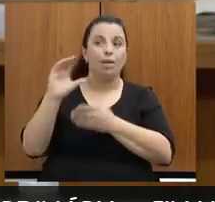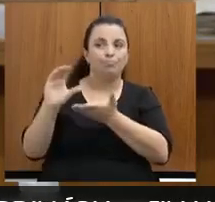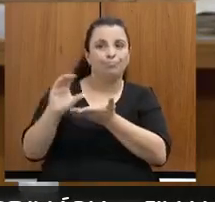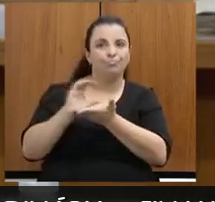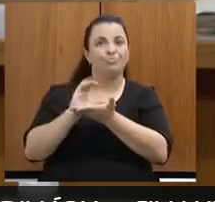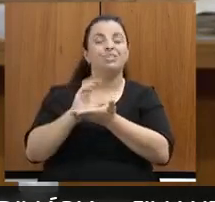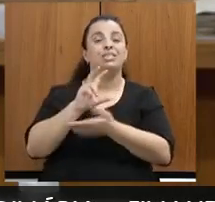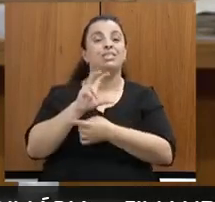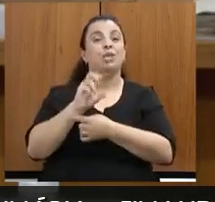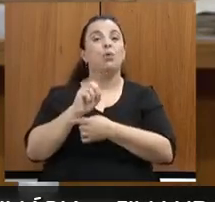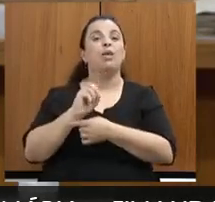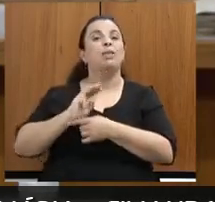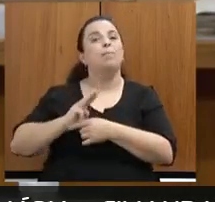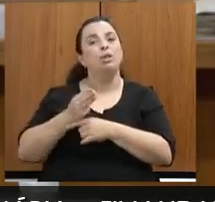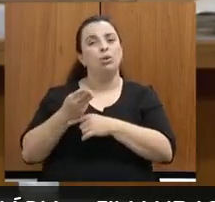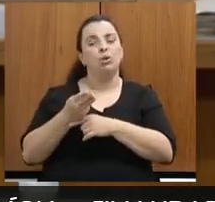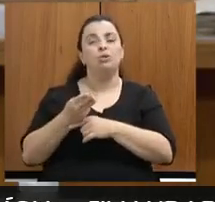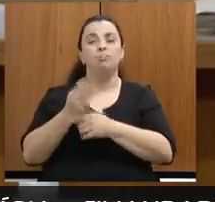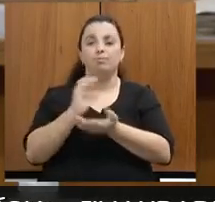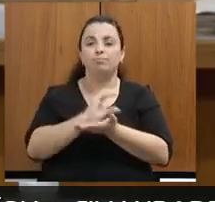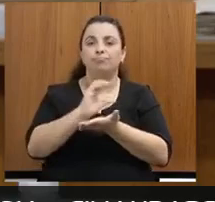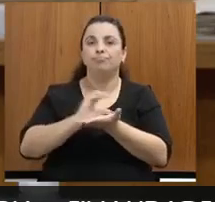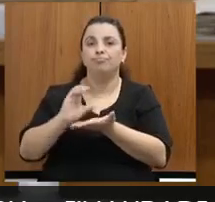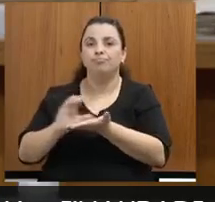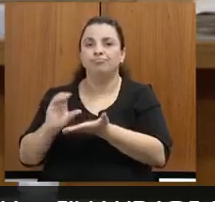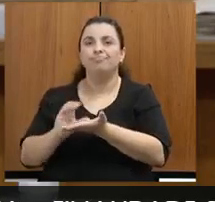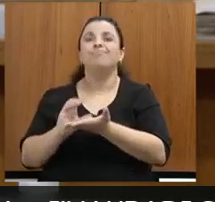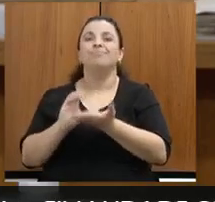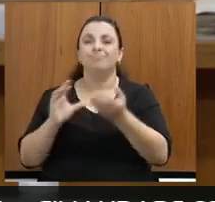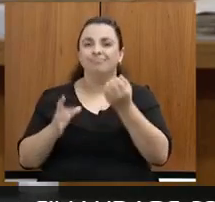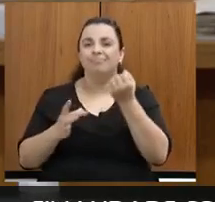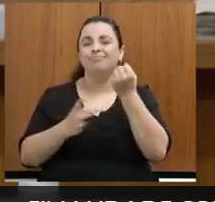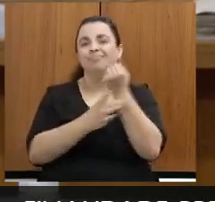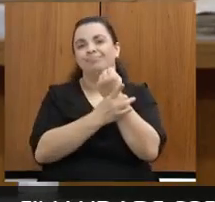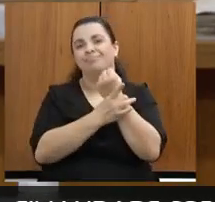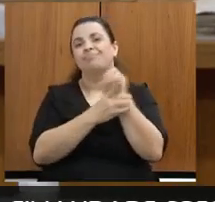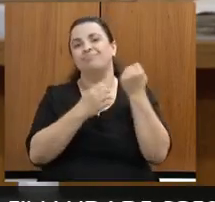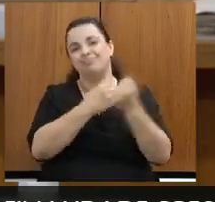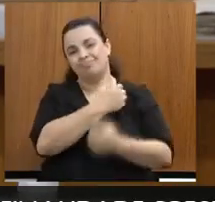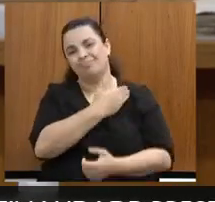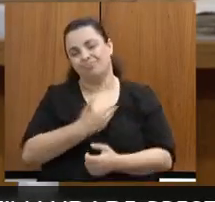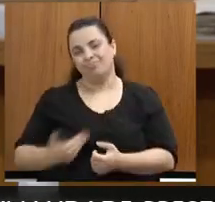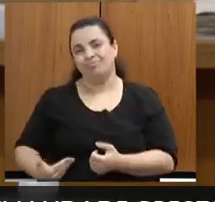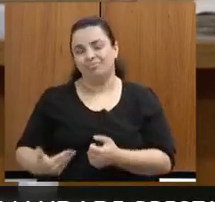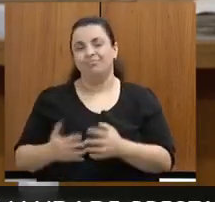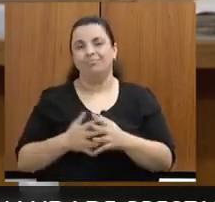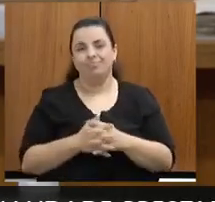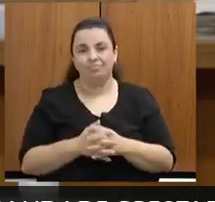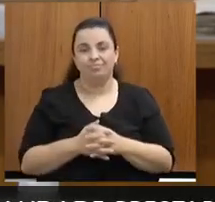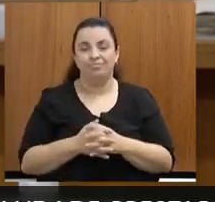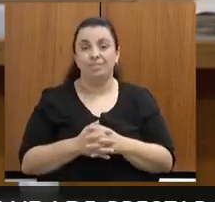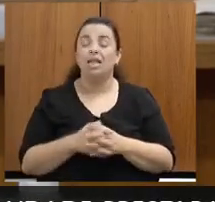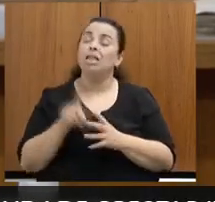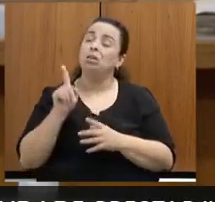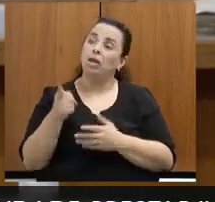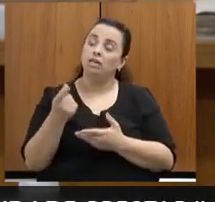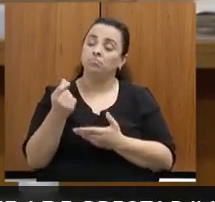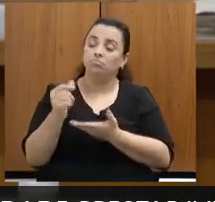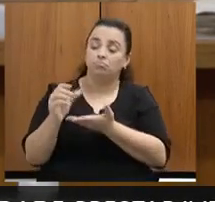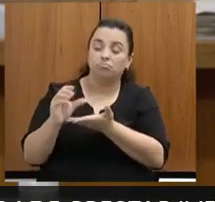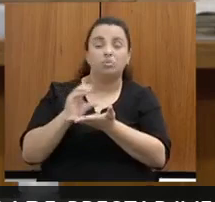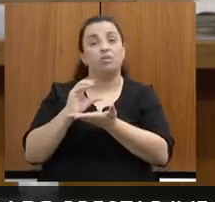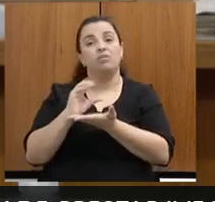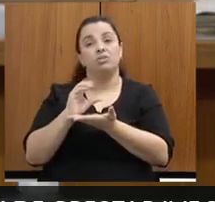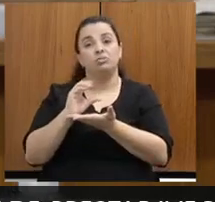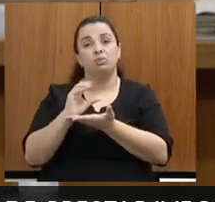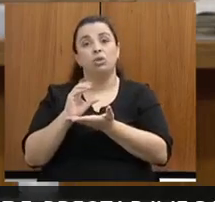milhões para investimento nas Forças aí de segurança Então os investimentos nós temos que alcançado